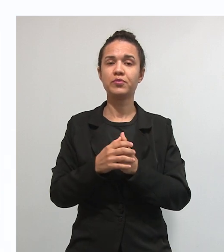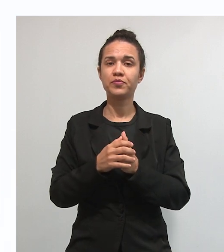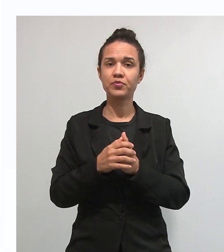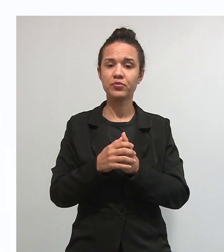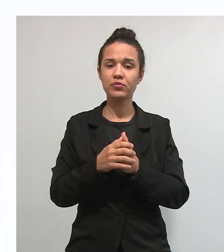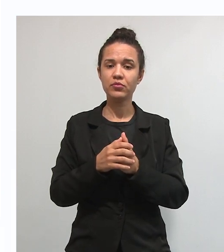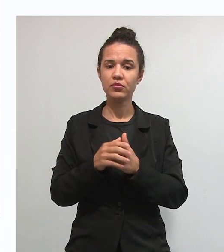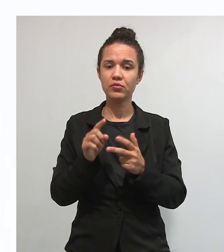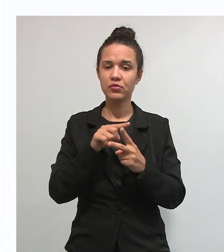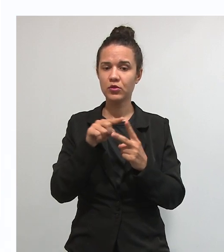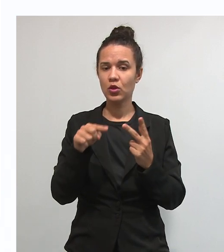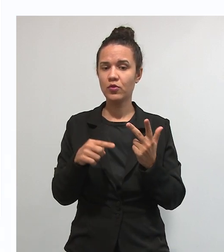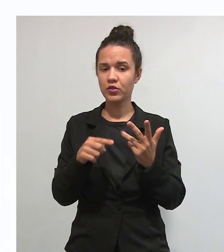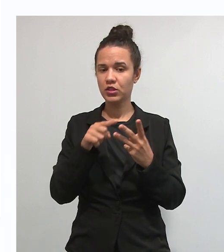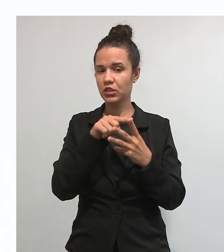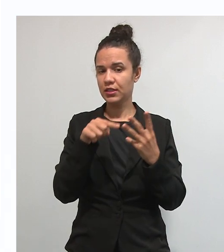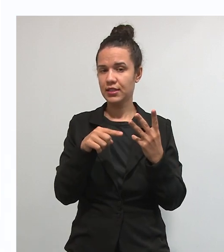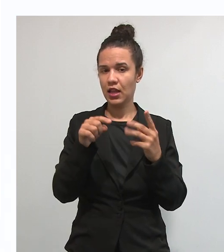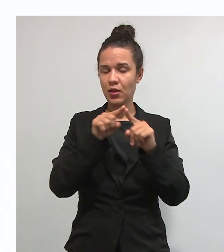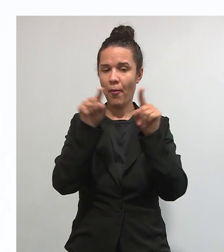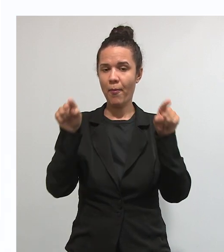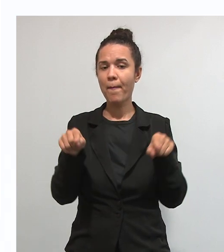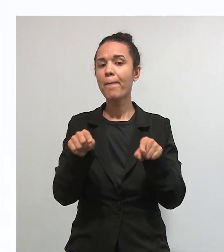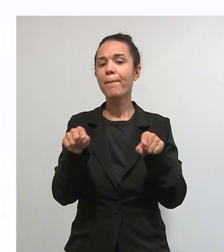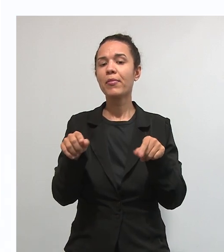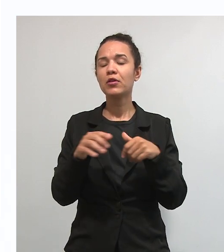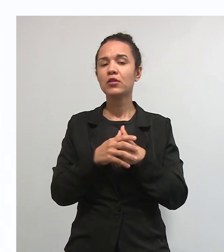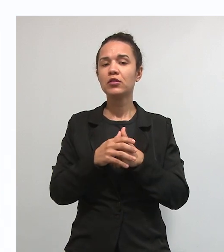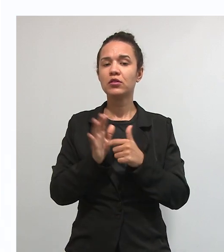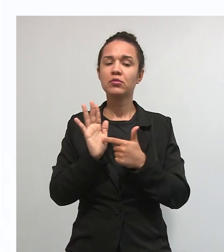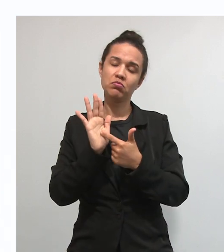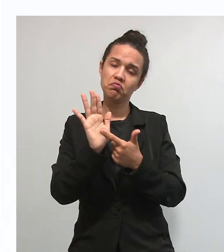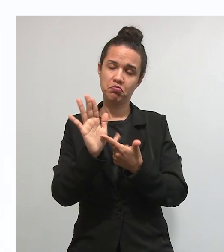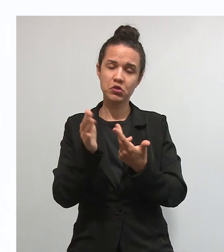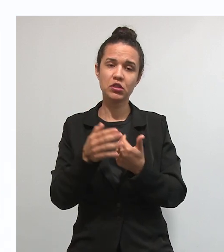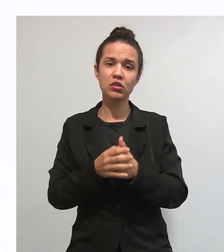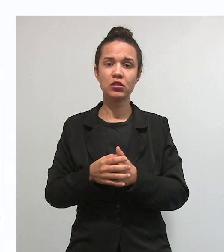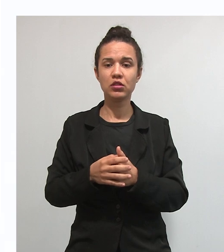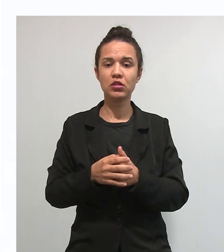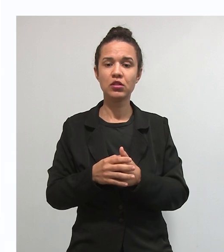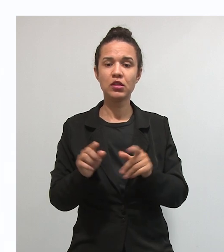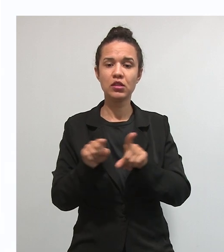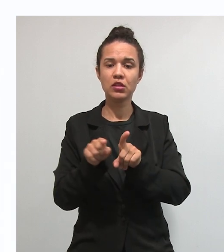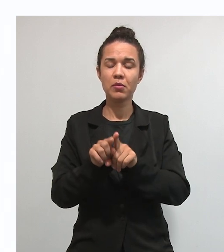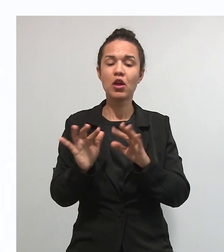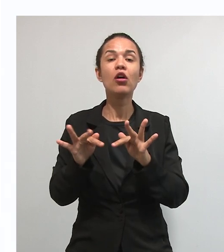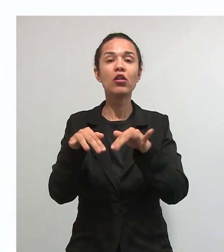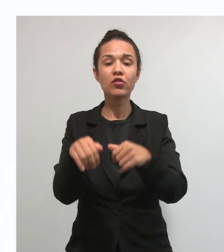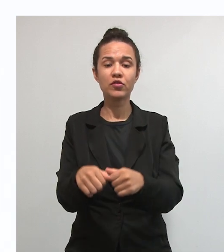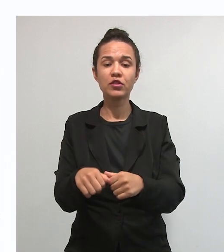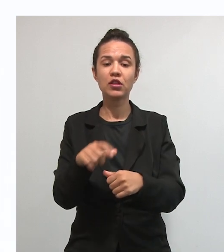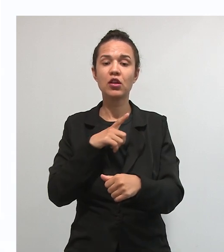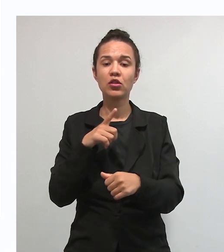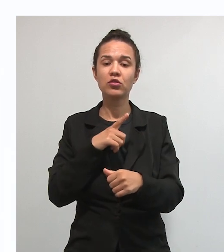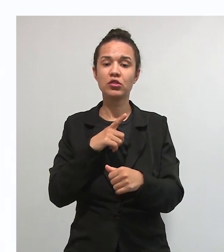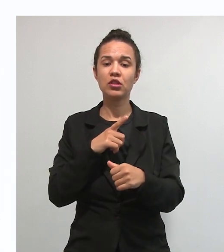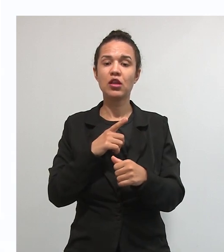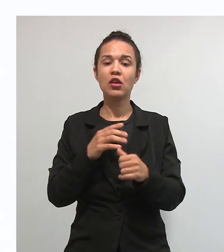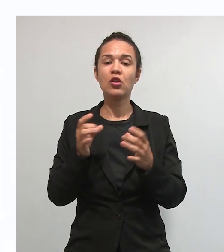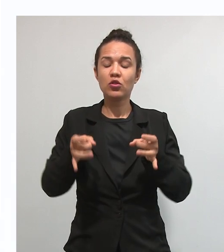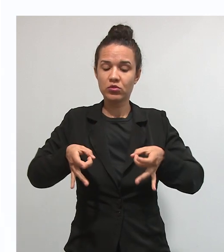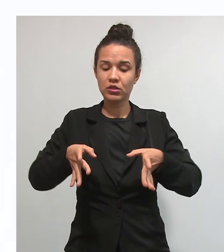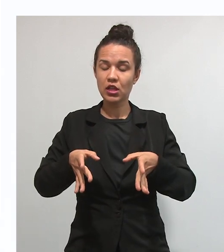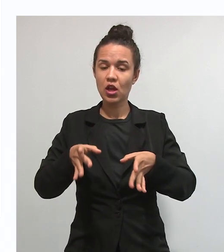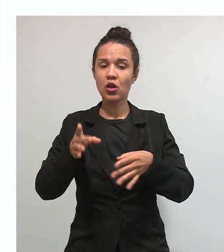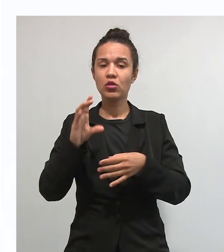da despesa. Então, é apresentado aqui. E no final também temos o saldo da